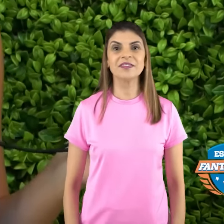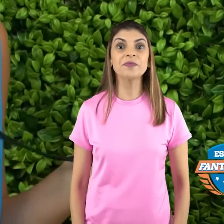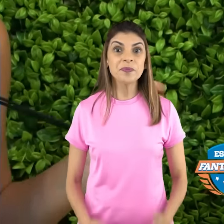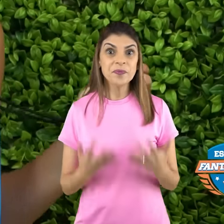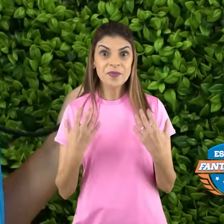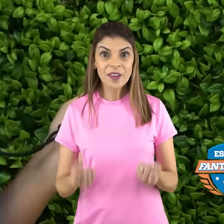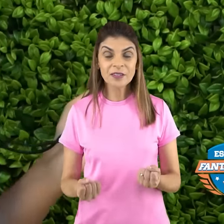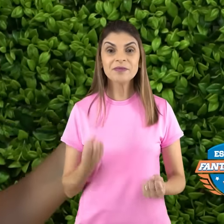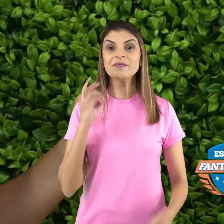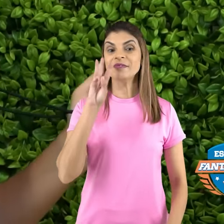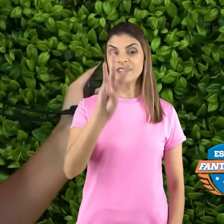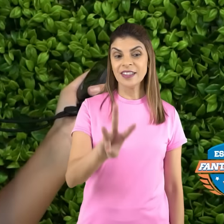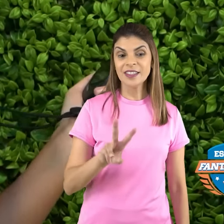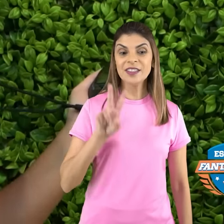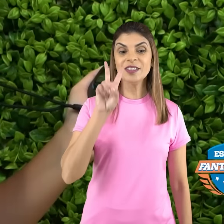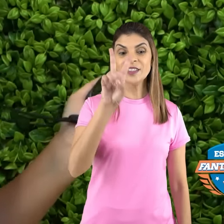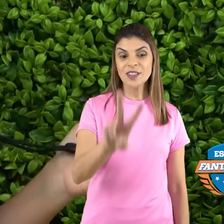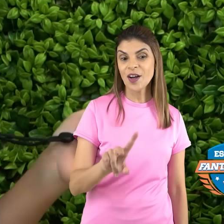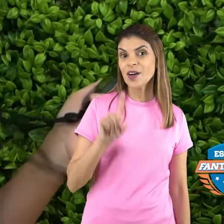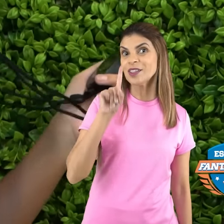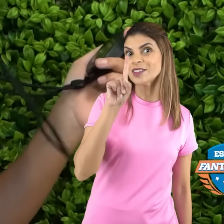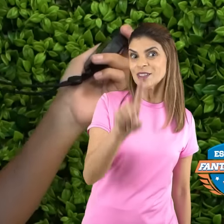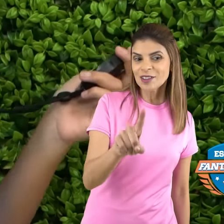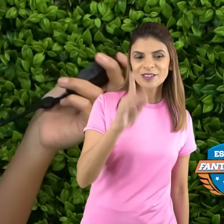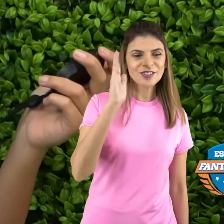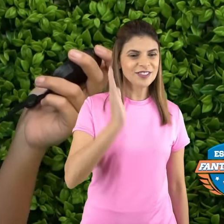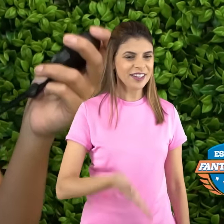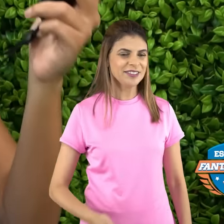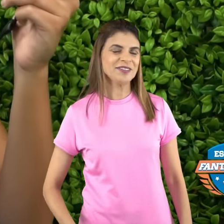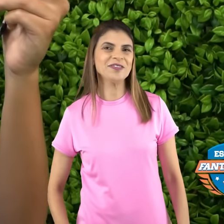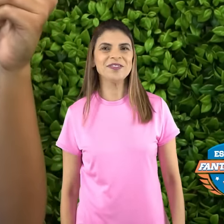Vamos lá? 3, 2, 1.